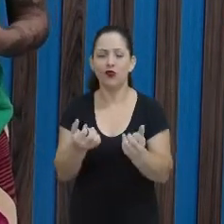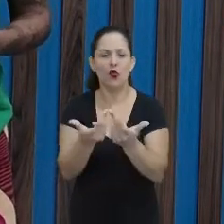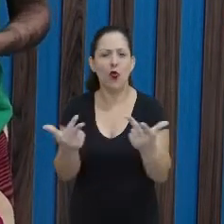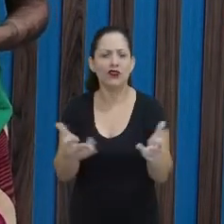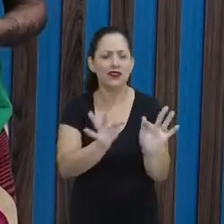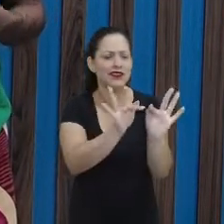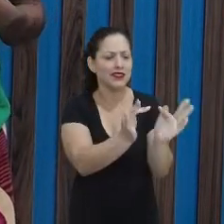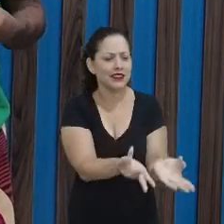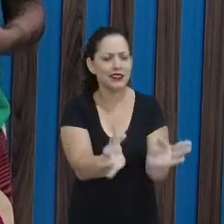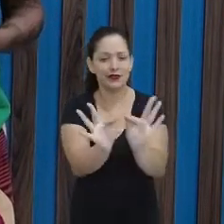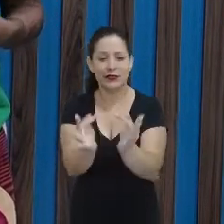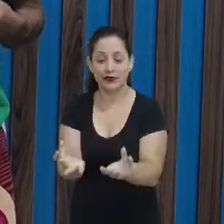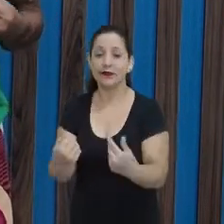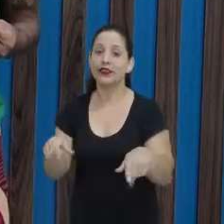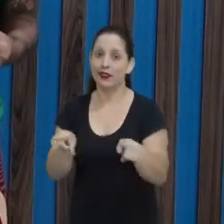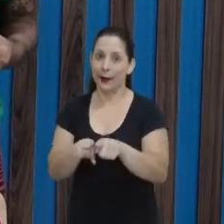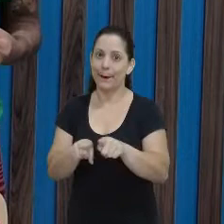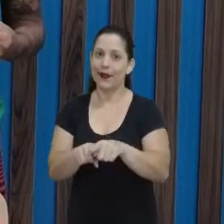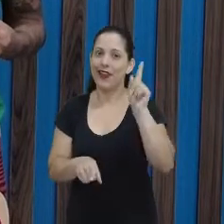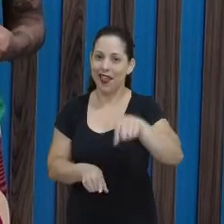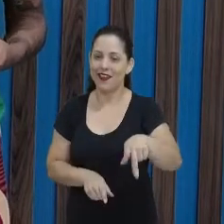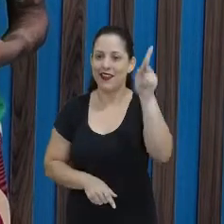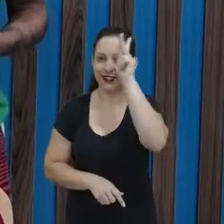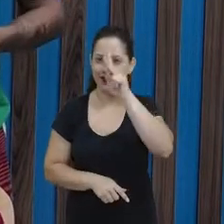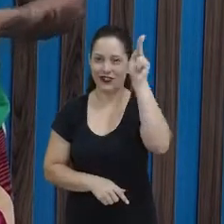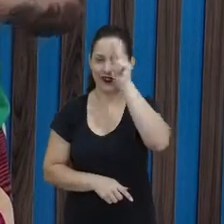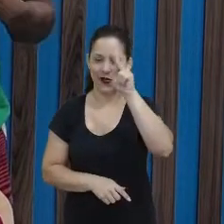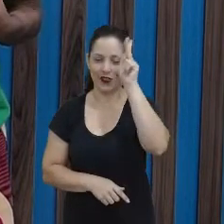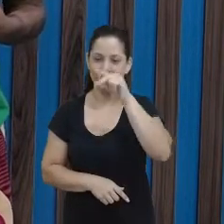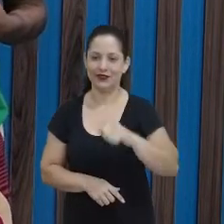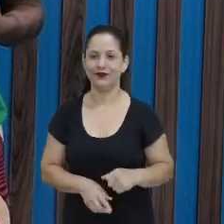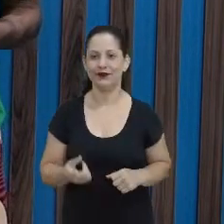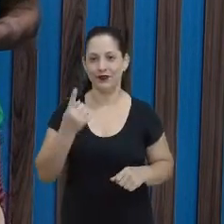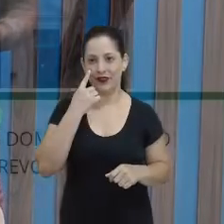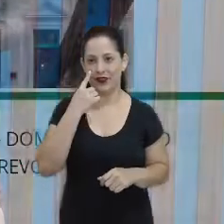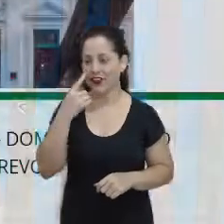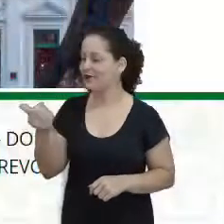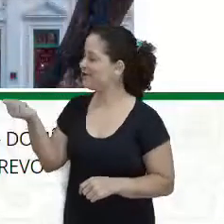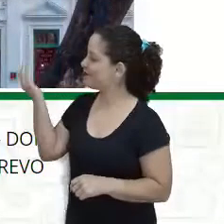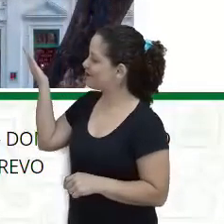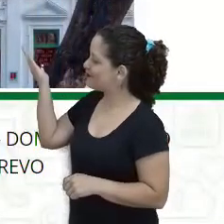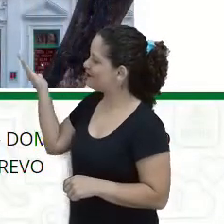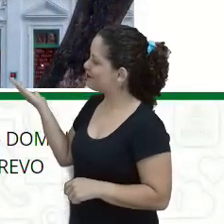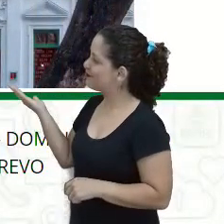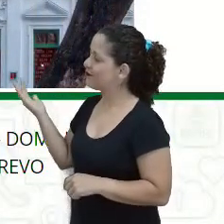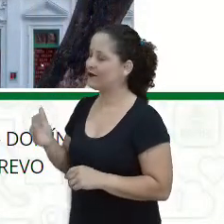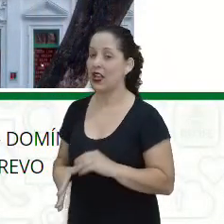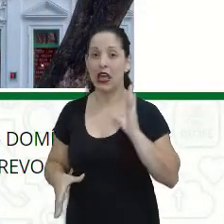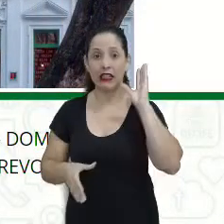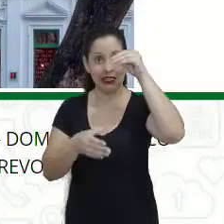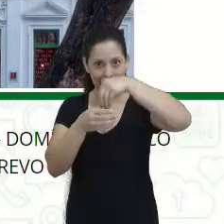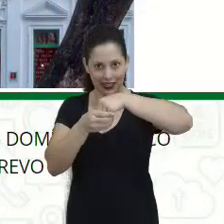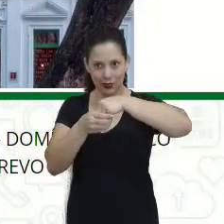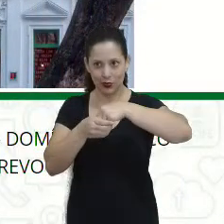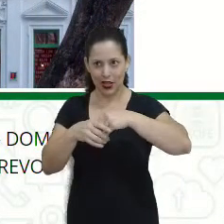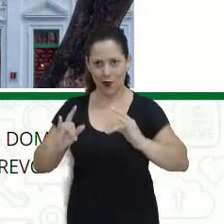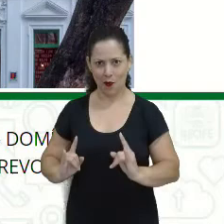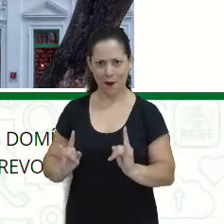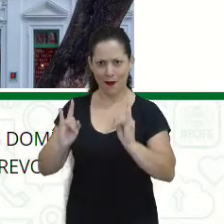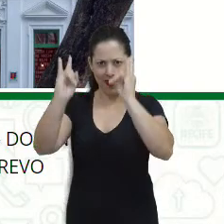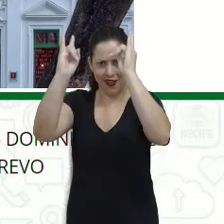da gente, elas são a história. Então vejam essas imagens de dentro do Passo do Frevo. Vocês